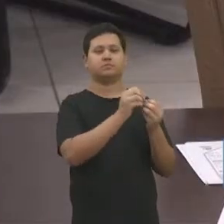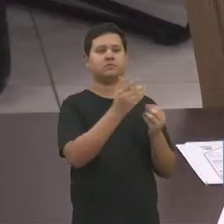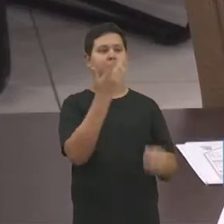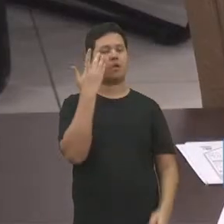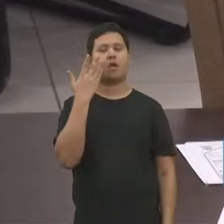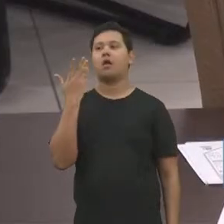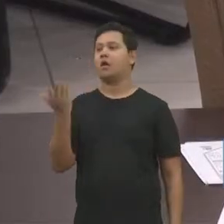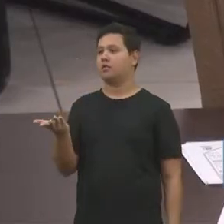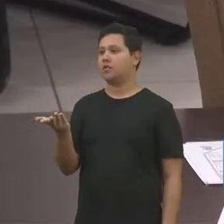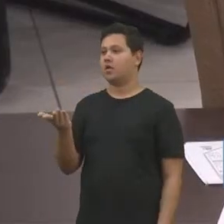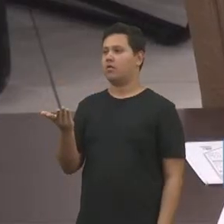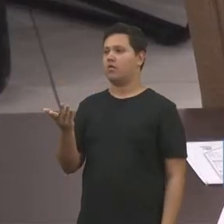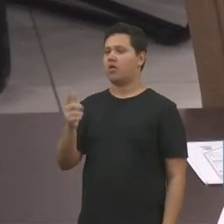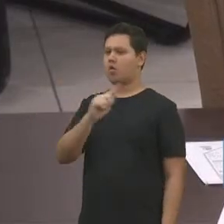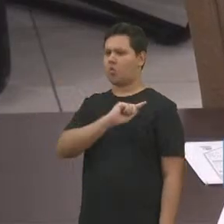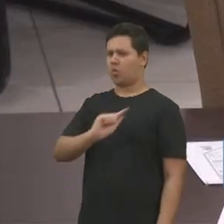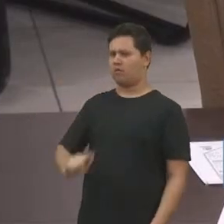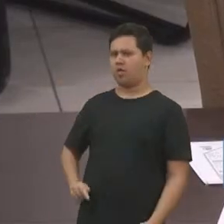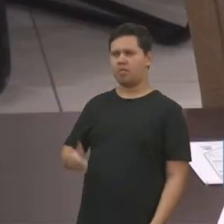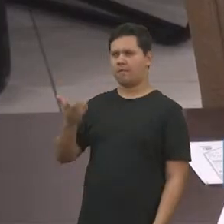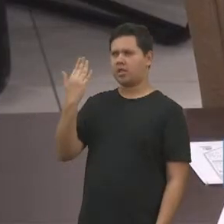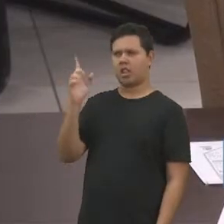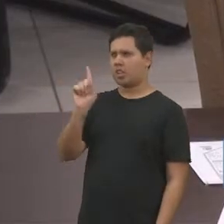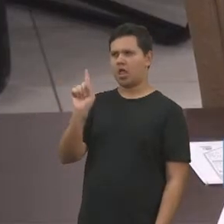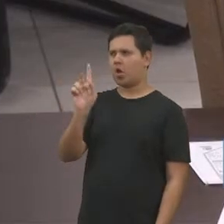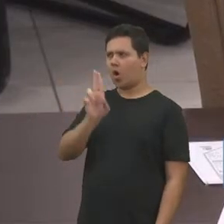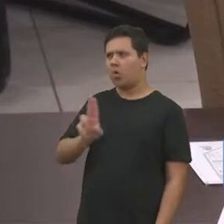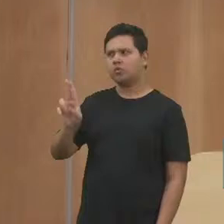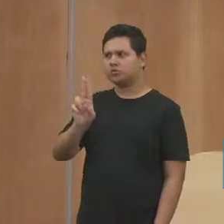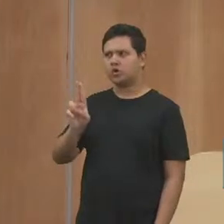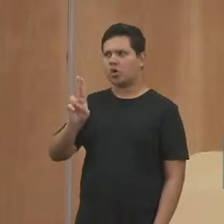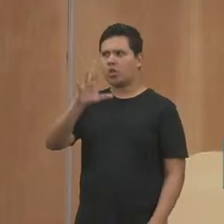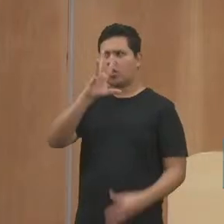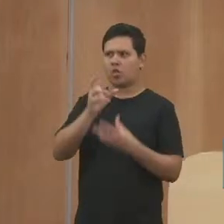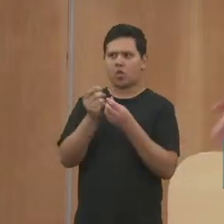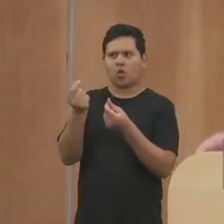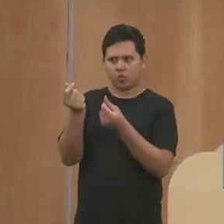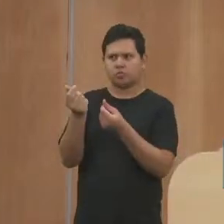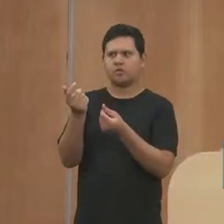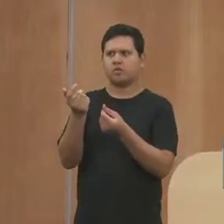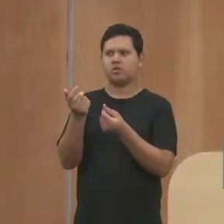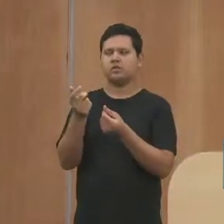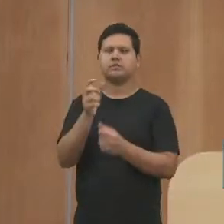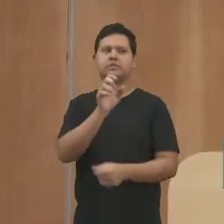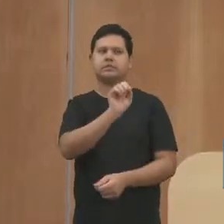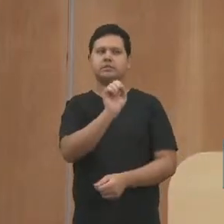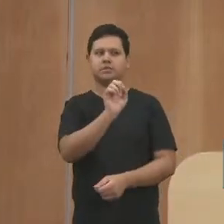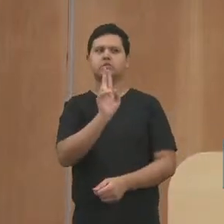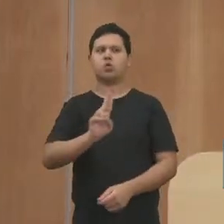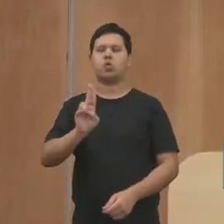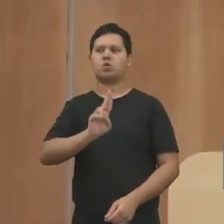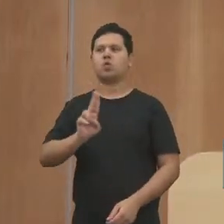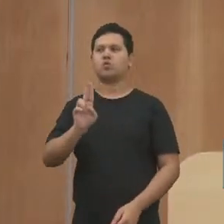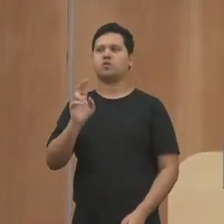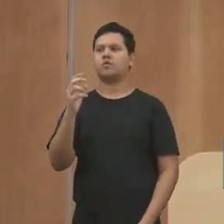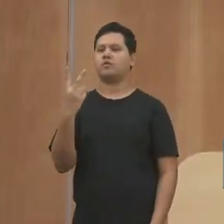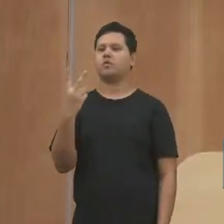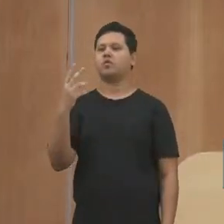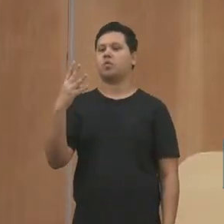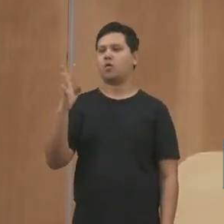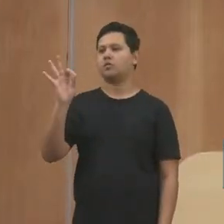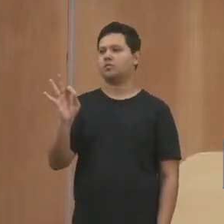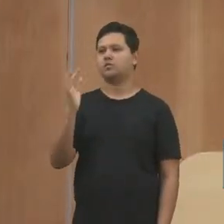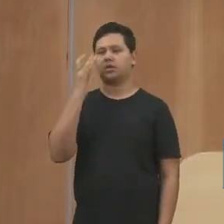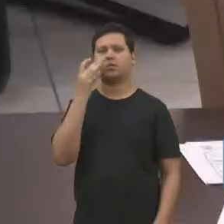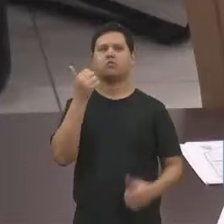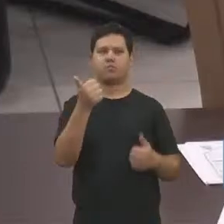a gestão Isaías não aplicou os 25% o valor da educação. Liquidado é esse valor, 24%. Não aplicou. Correto.